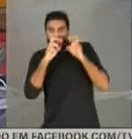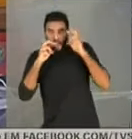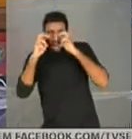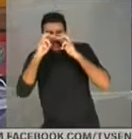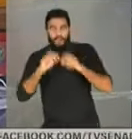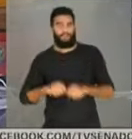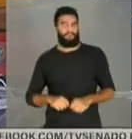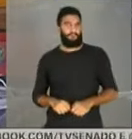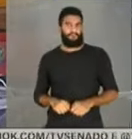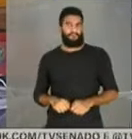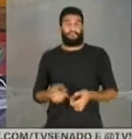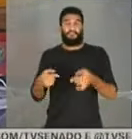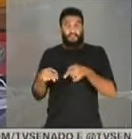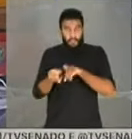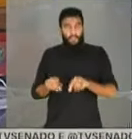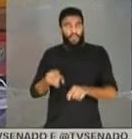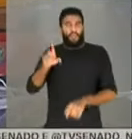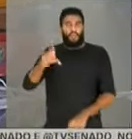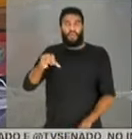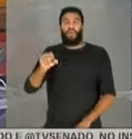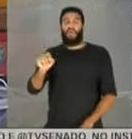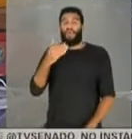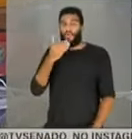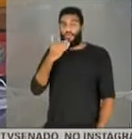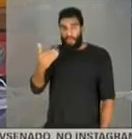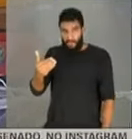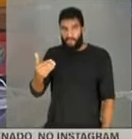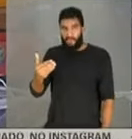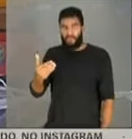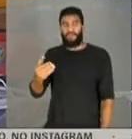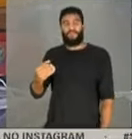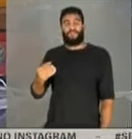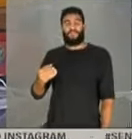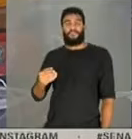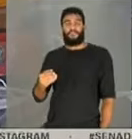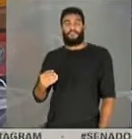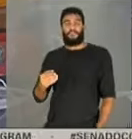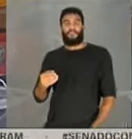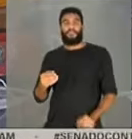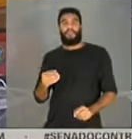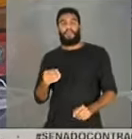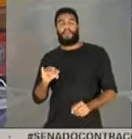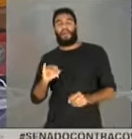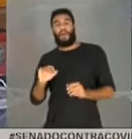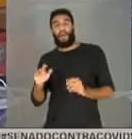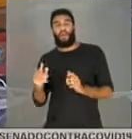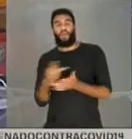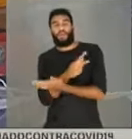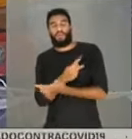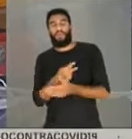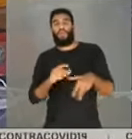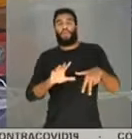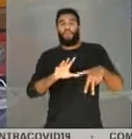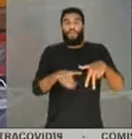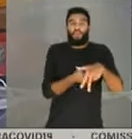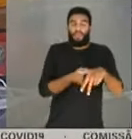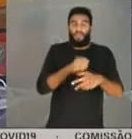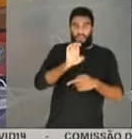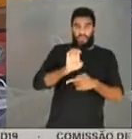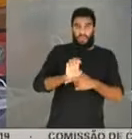Também nunca foram pautados requerimentos em relação a casos de corrupção no estado do